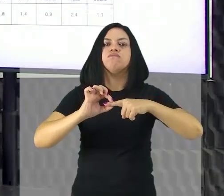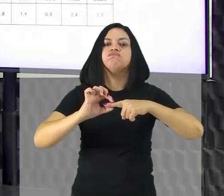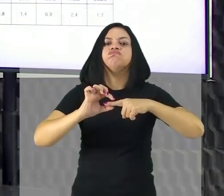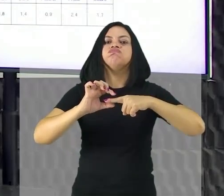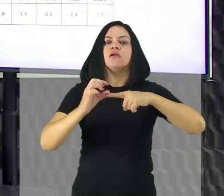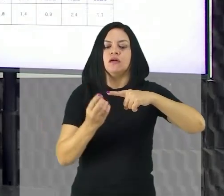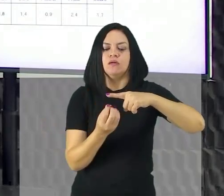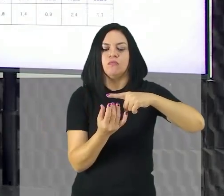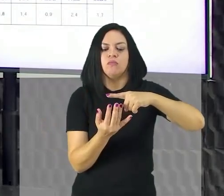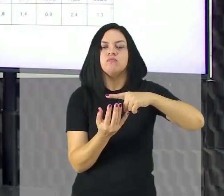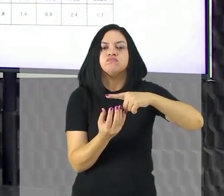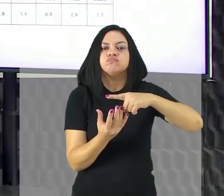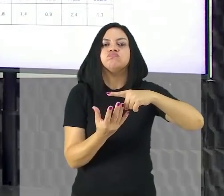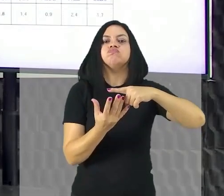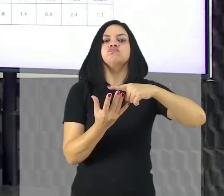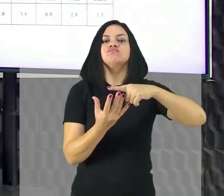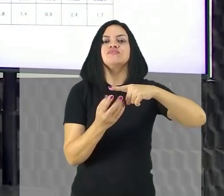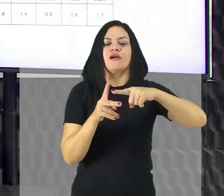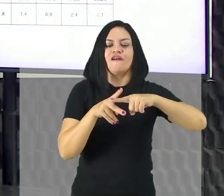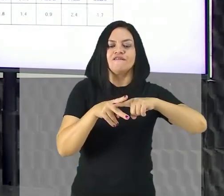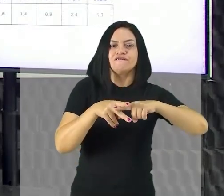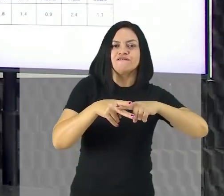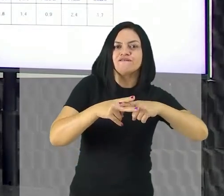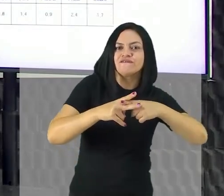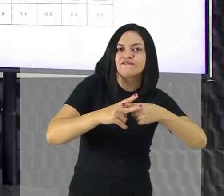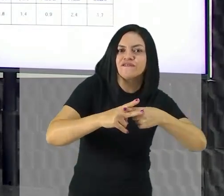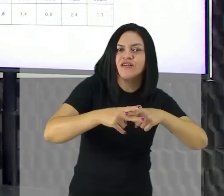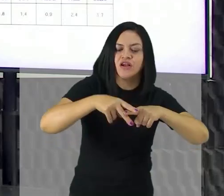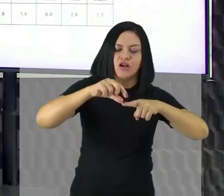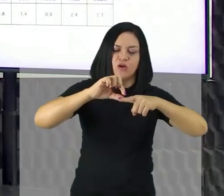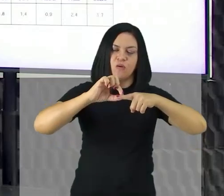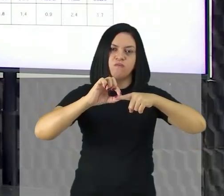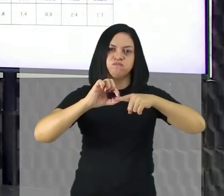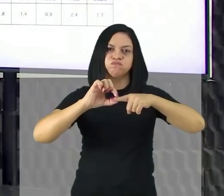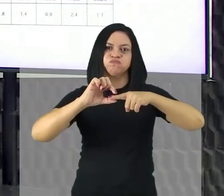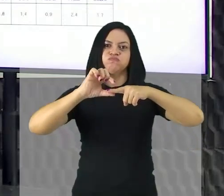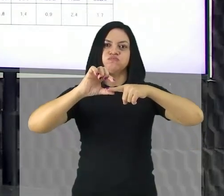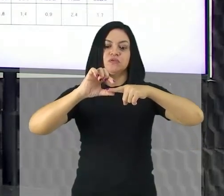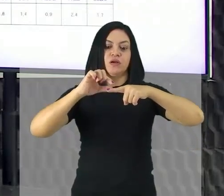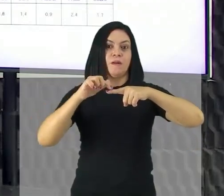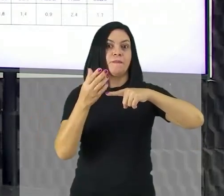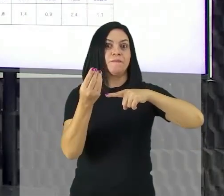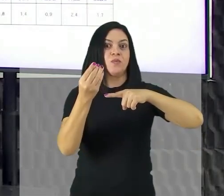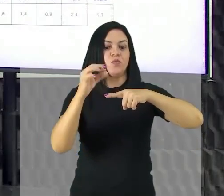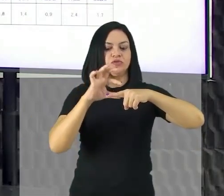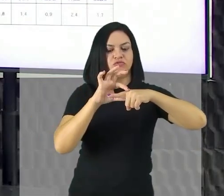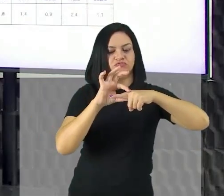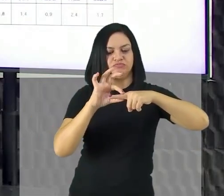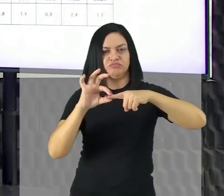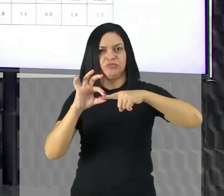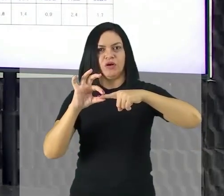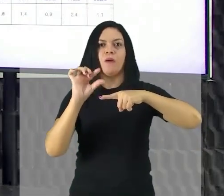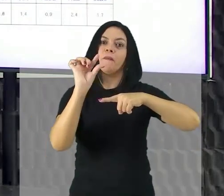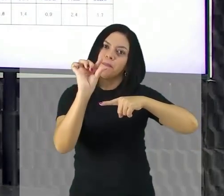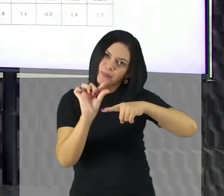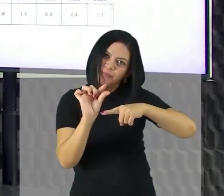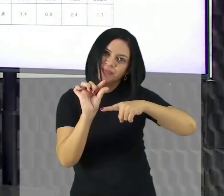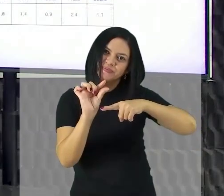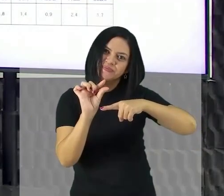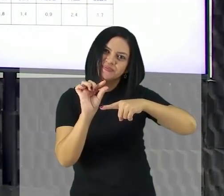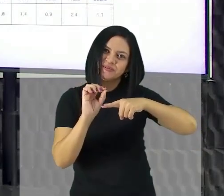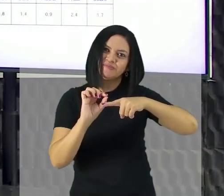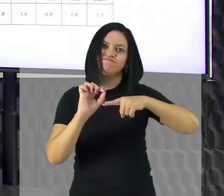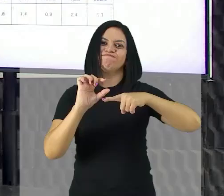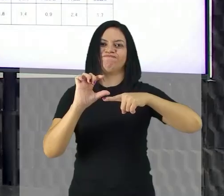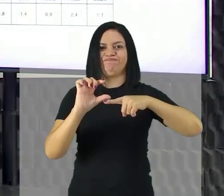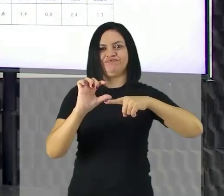isso saia com facilidade, a porca tem que dilatar muito e o parafuso pouco,